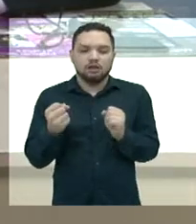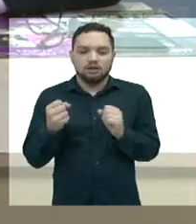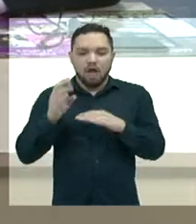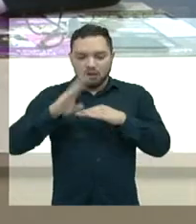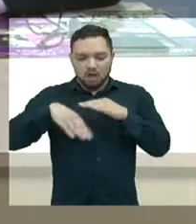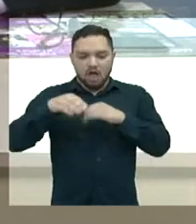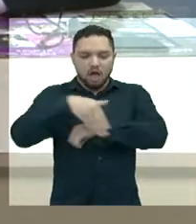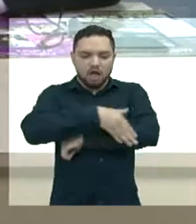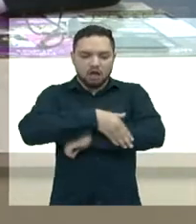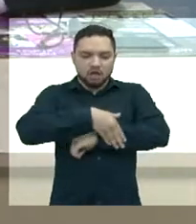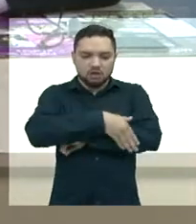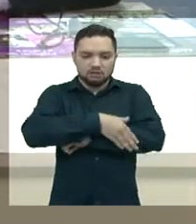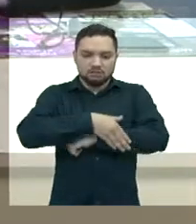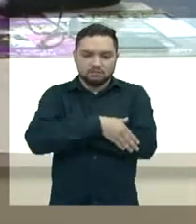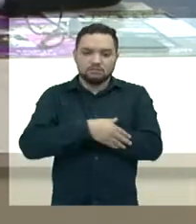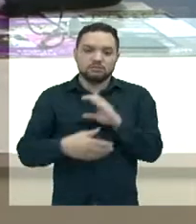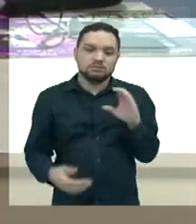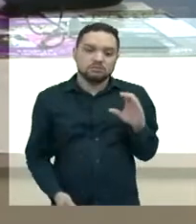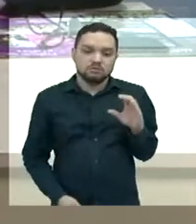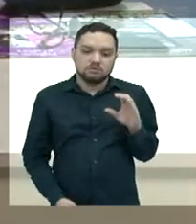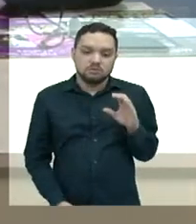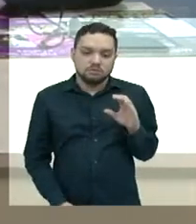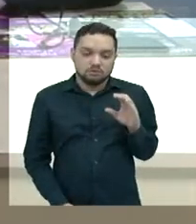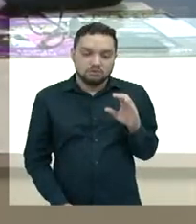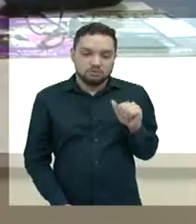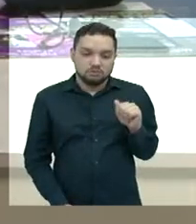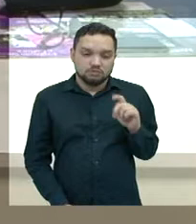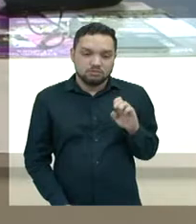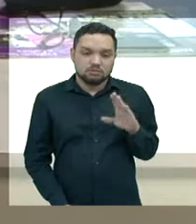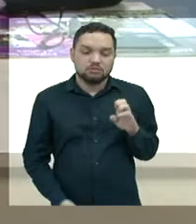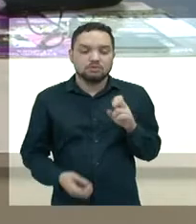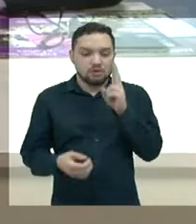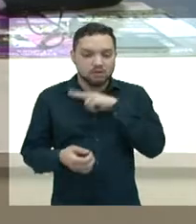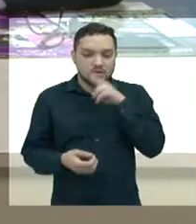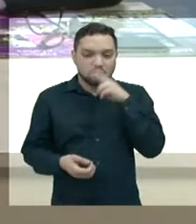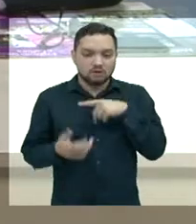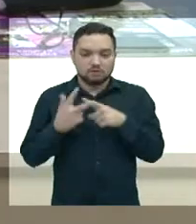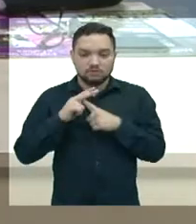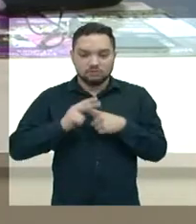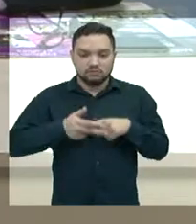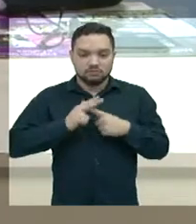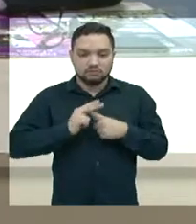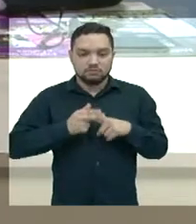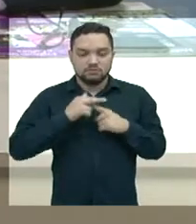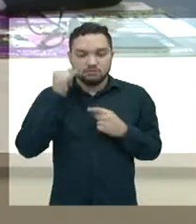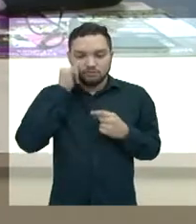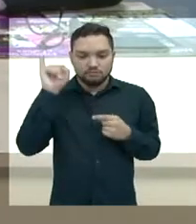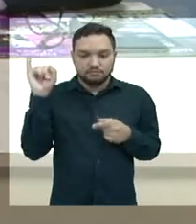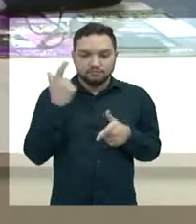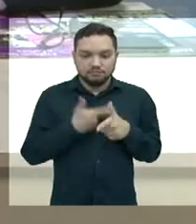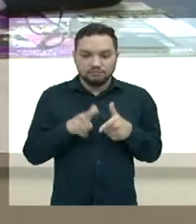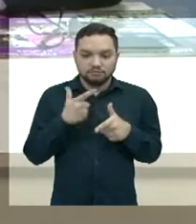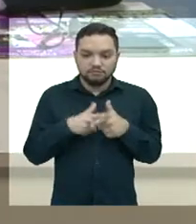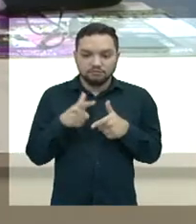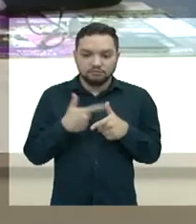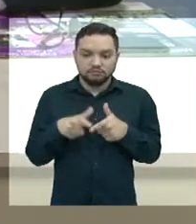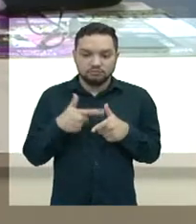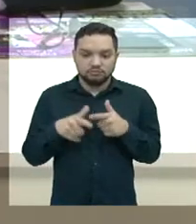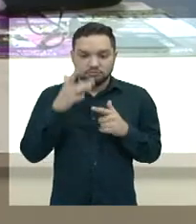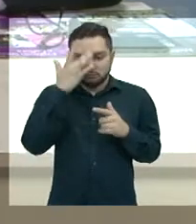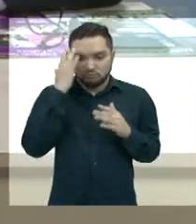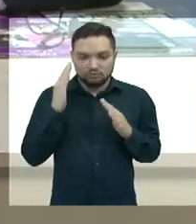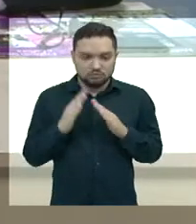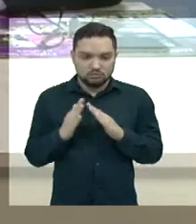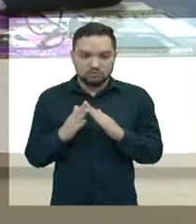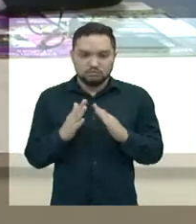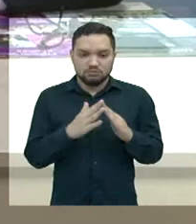galeria, enfim, que a Coelce pudesse fazer rapidamente o conserto para não haver problemas para os